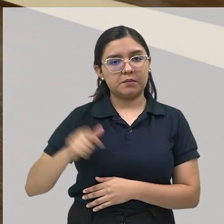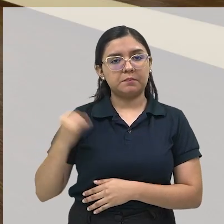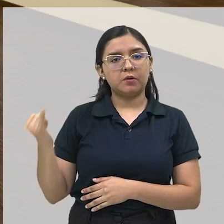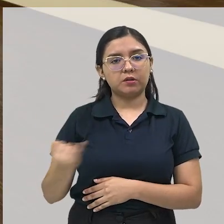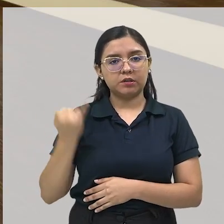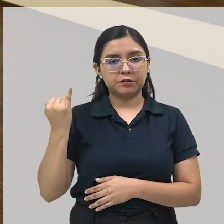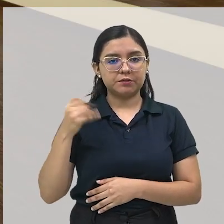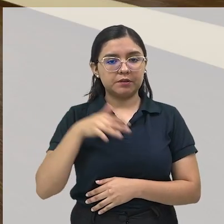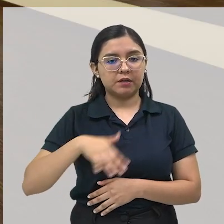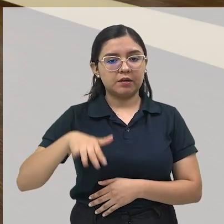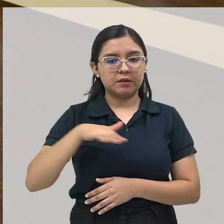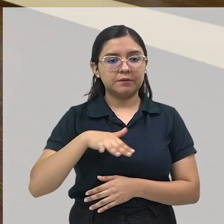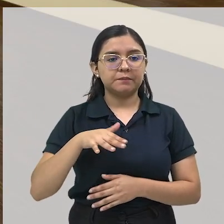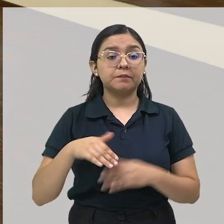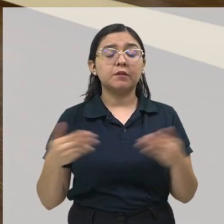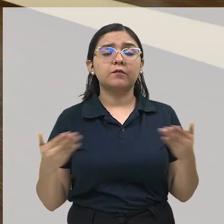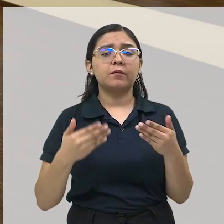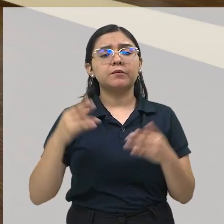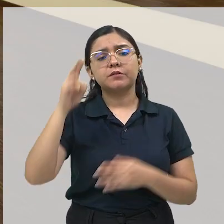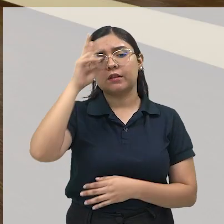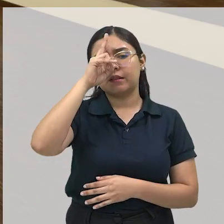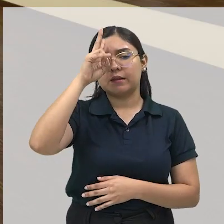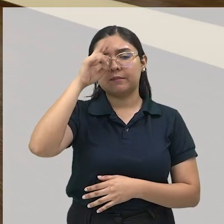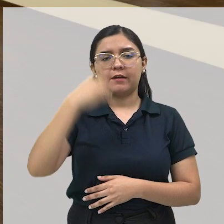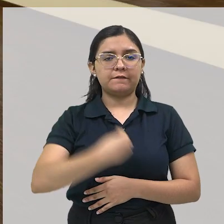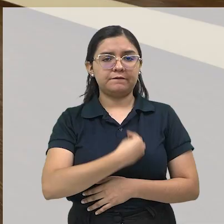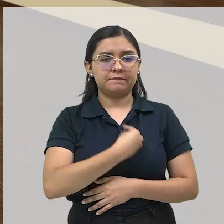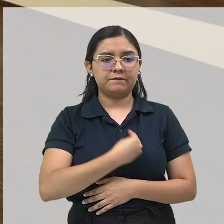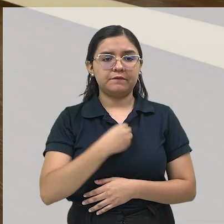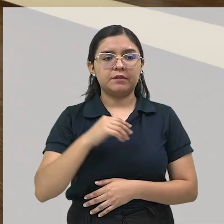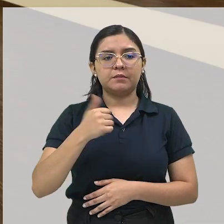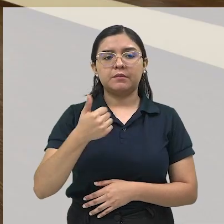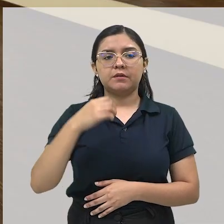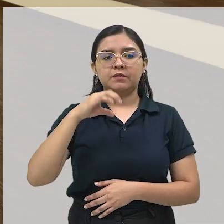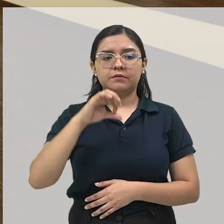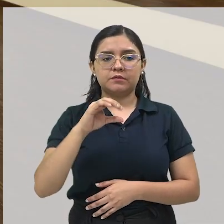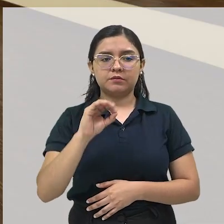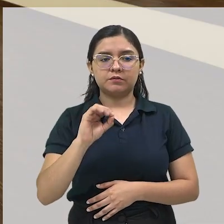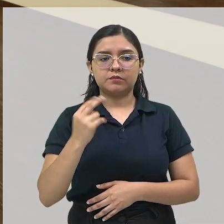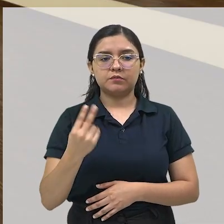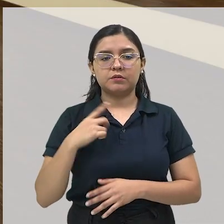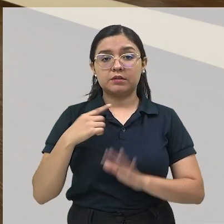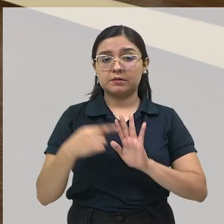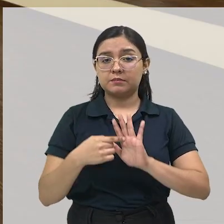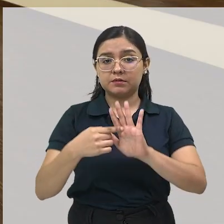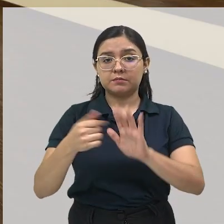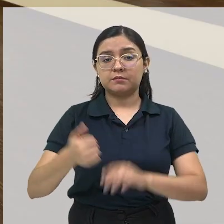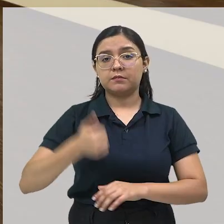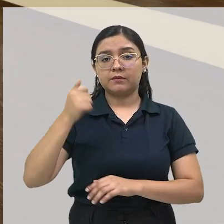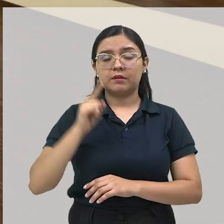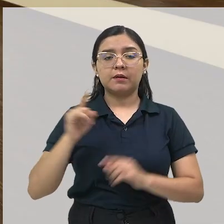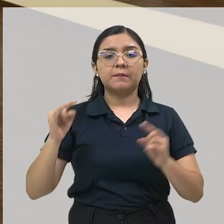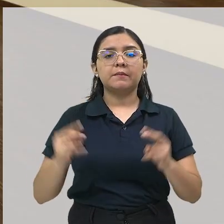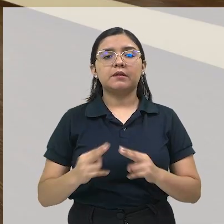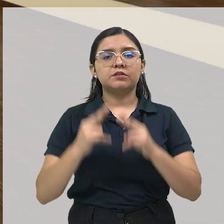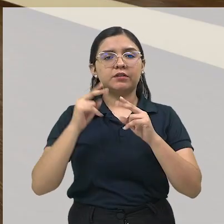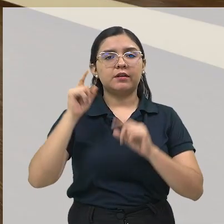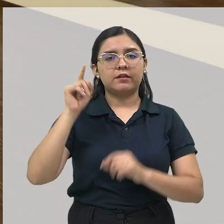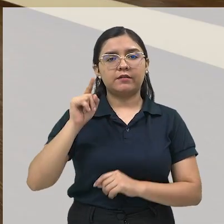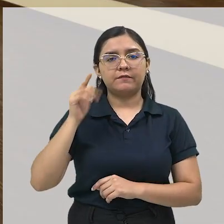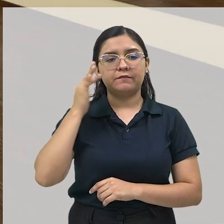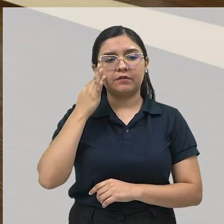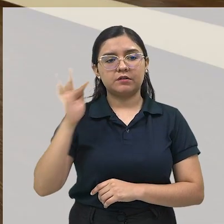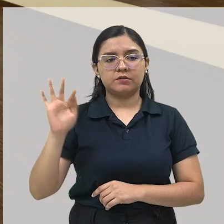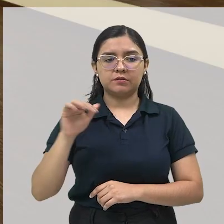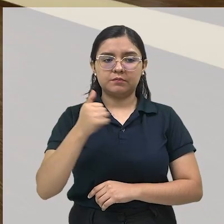importante. Vamos lembrar brevemente um pouco da trajetória de vida dela. Em 1902, ela se apresenta pela primeira vez em Paris, na França.